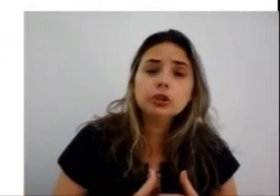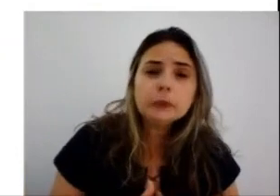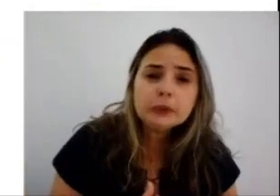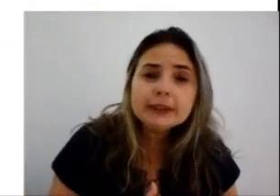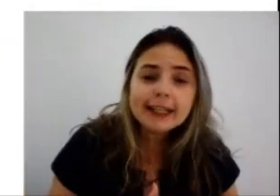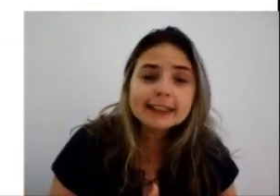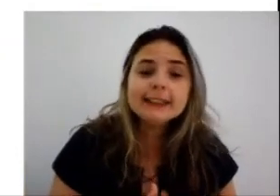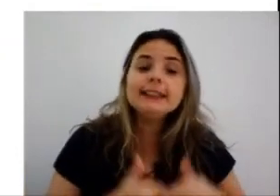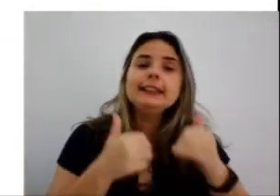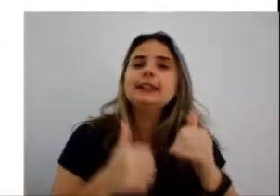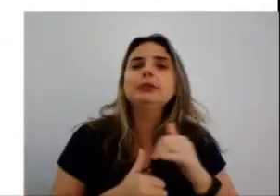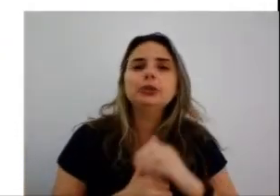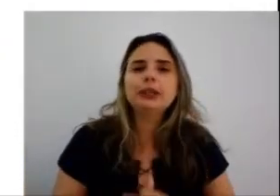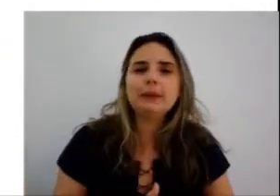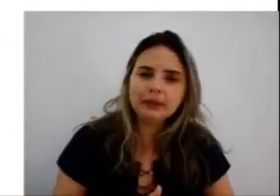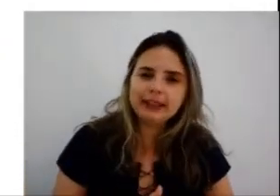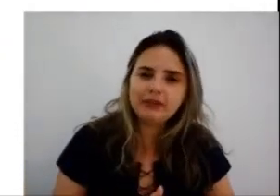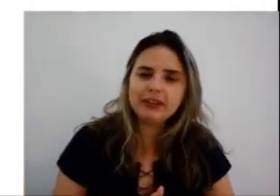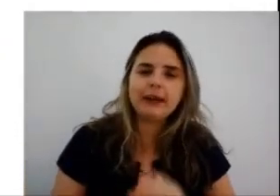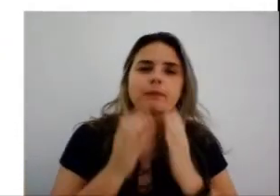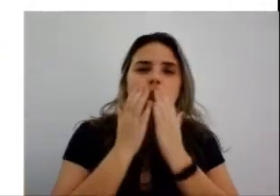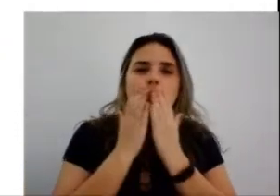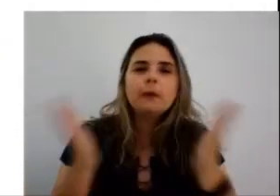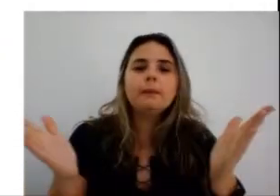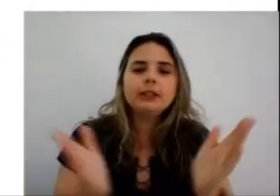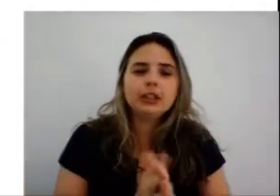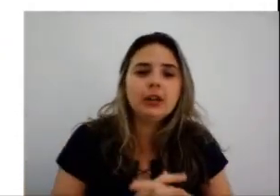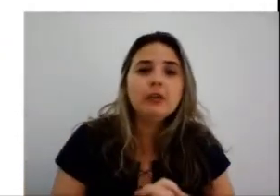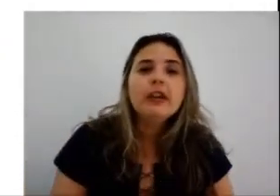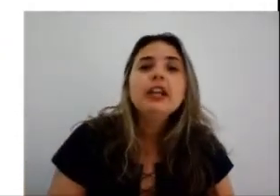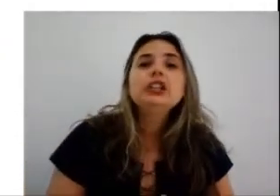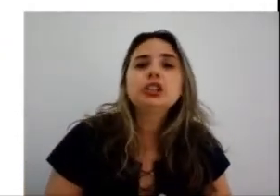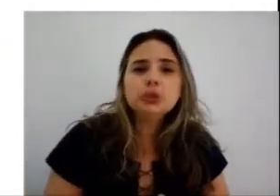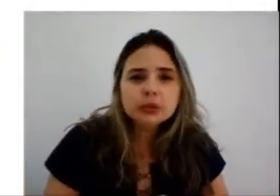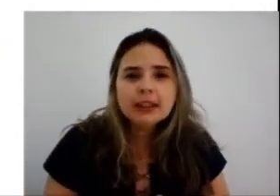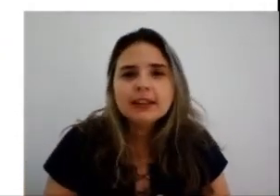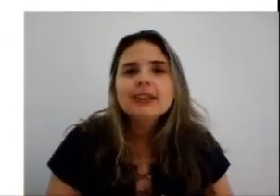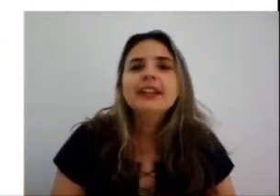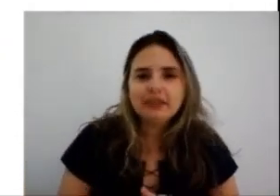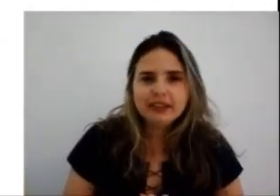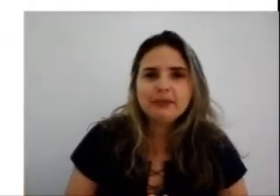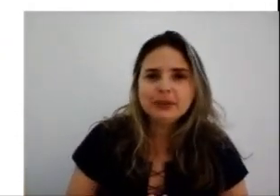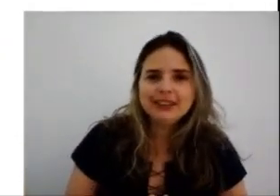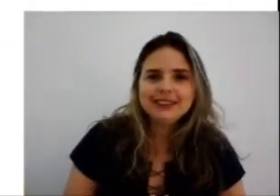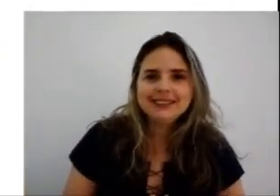tem o nosso grupo do Telegram e tamo junto aí pro que der e vier. Um beijão, estuda que a vida muda.